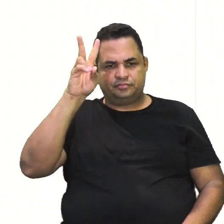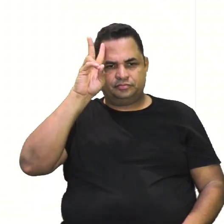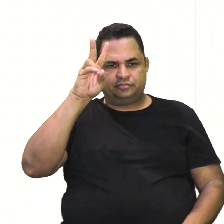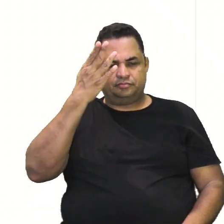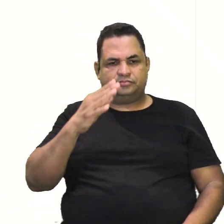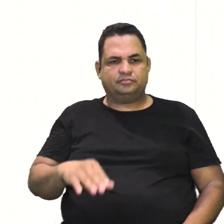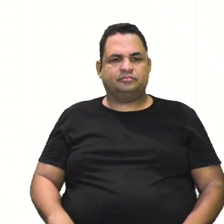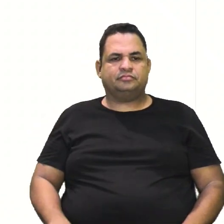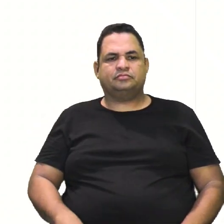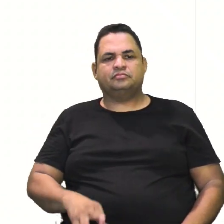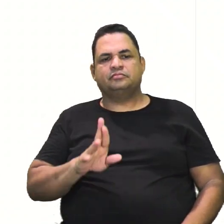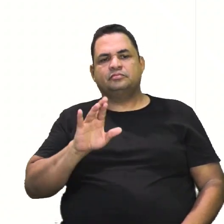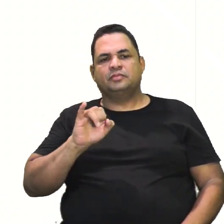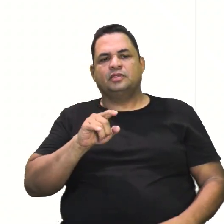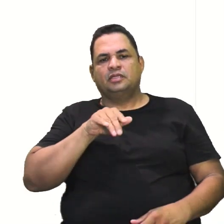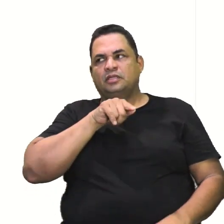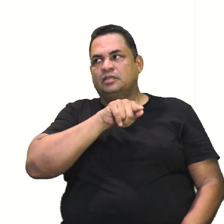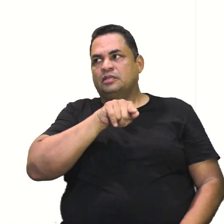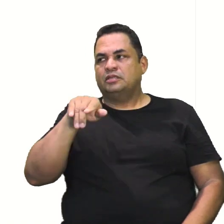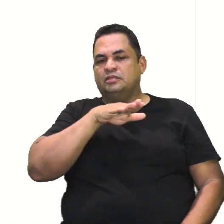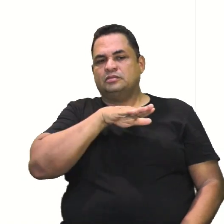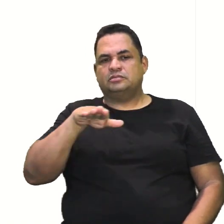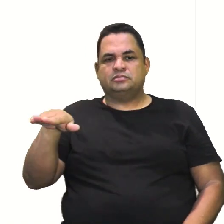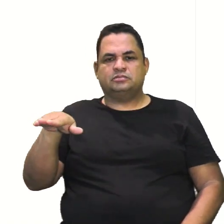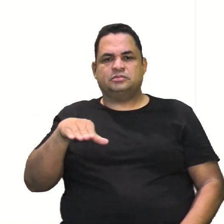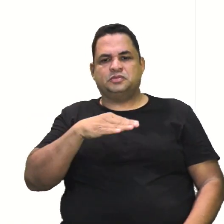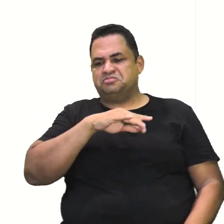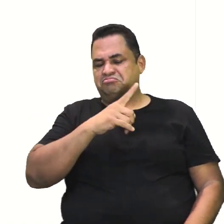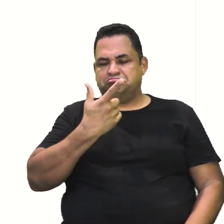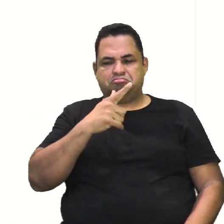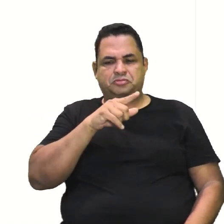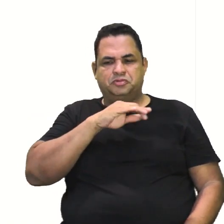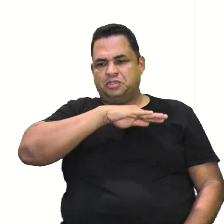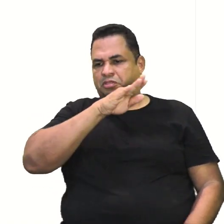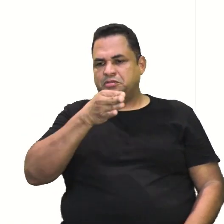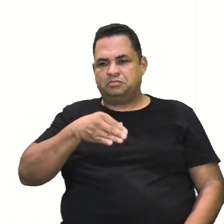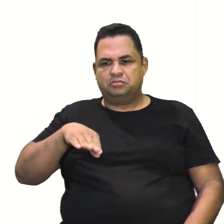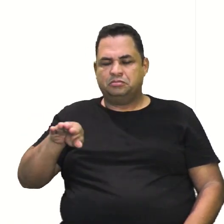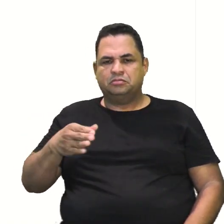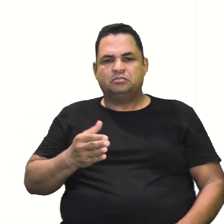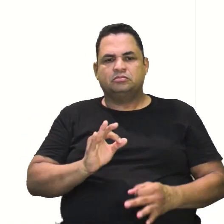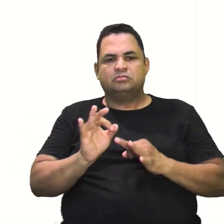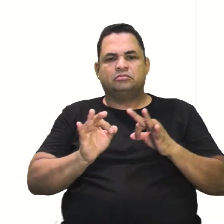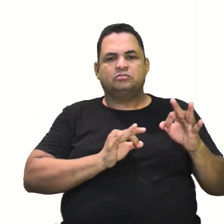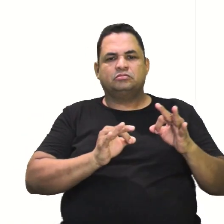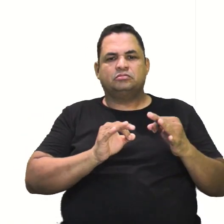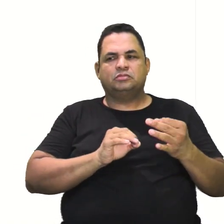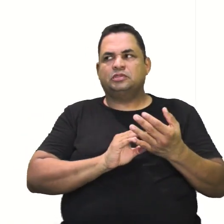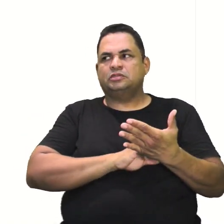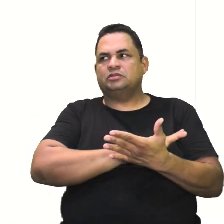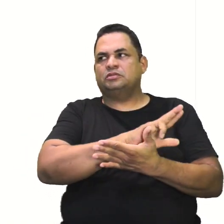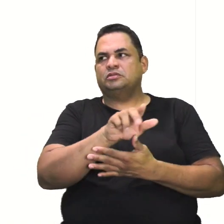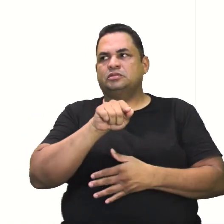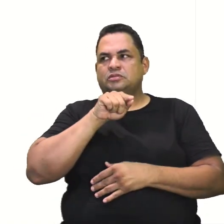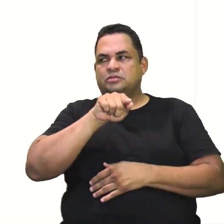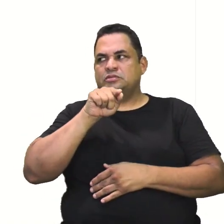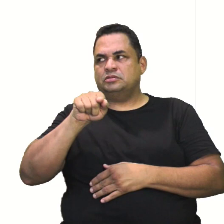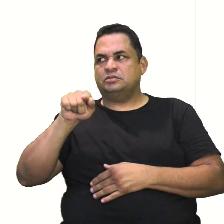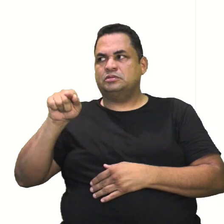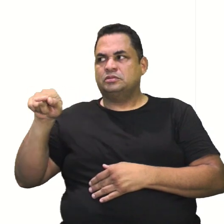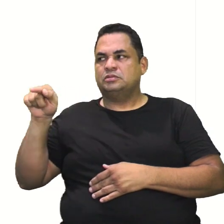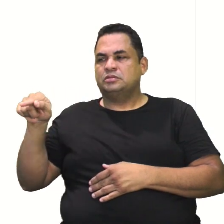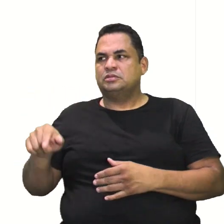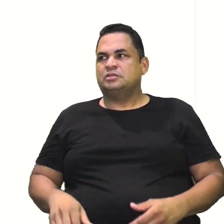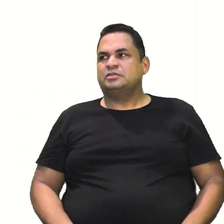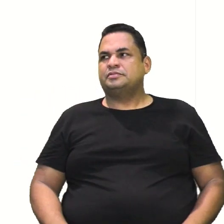Lembrando que retas são linhas que não fazem curva e são formadas por infinitos pontos. O professor